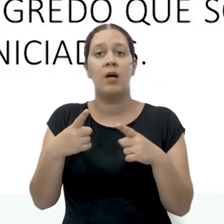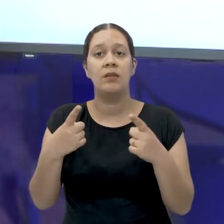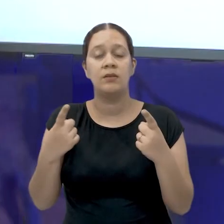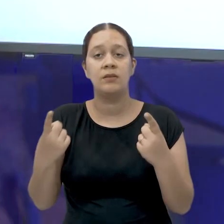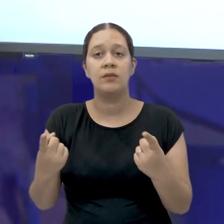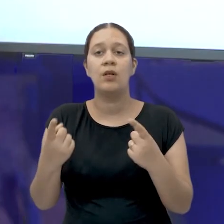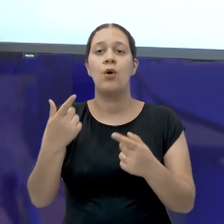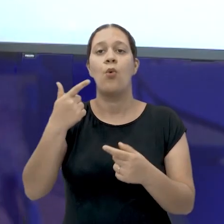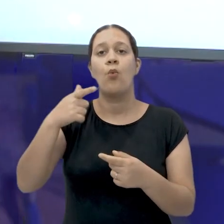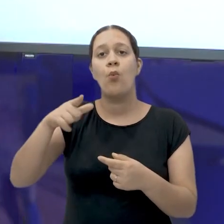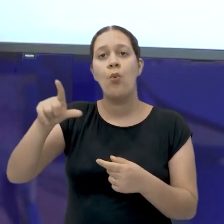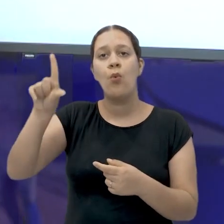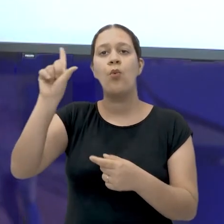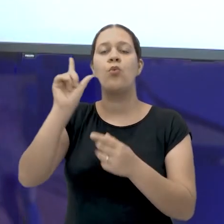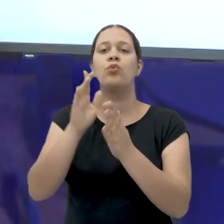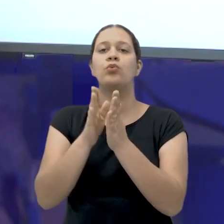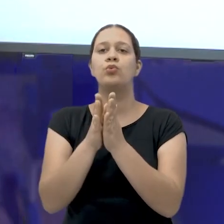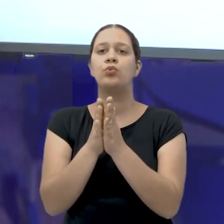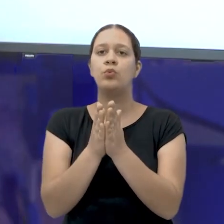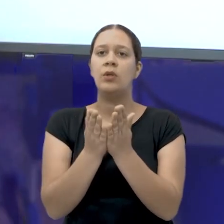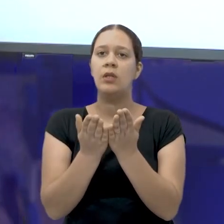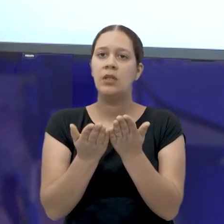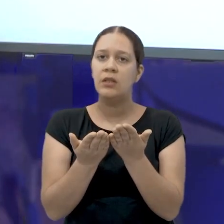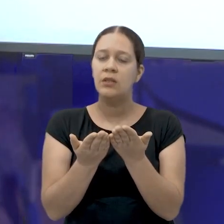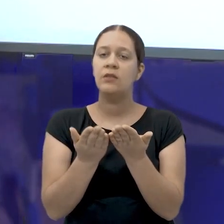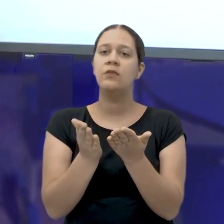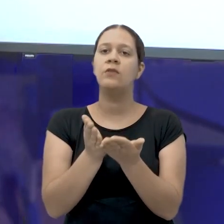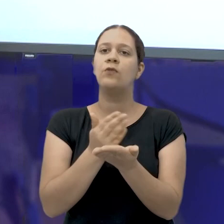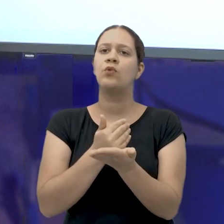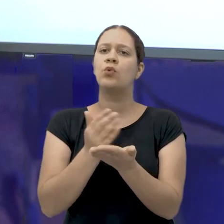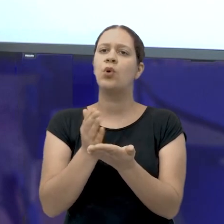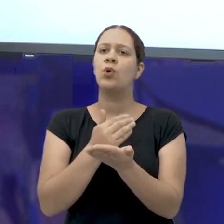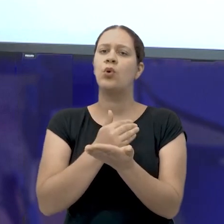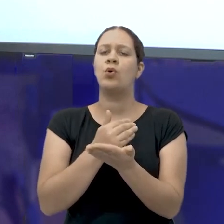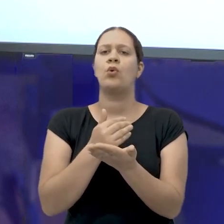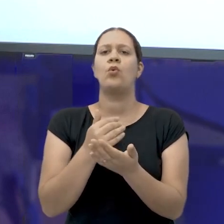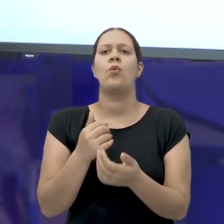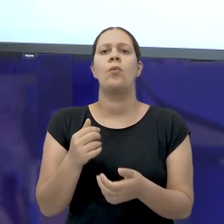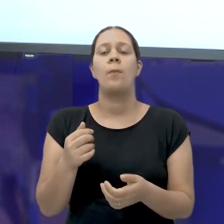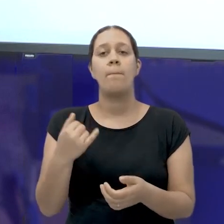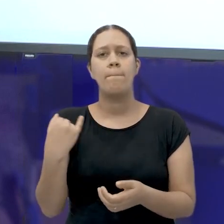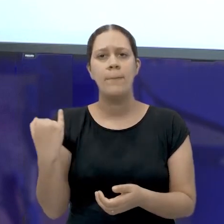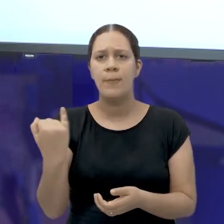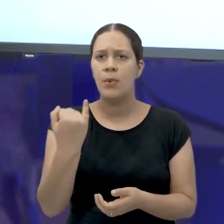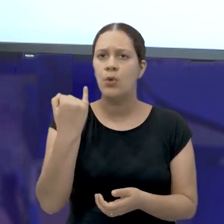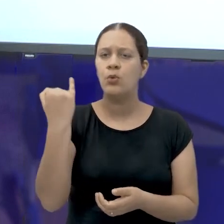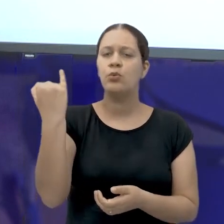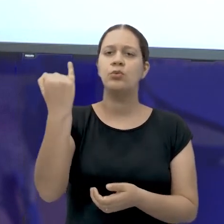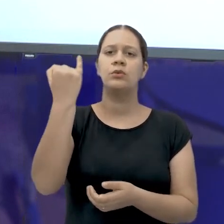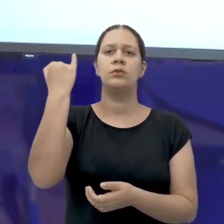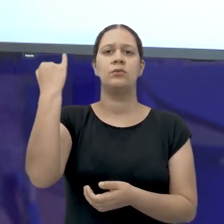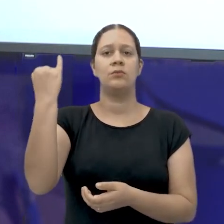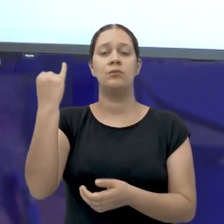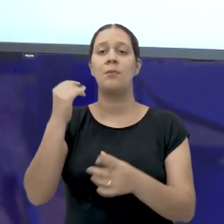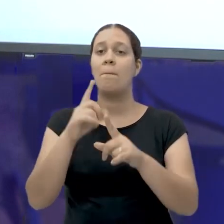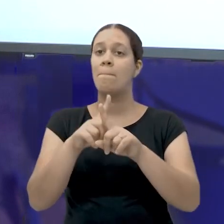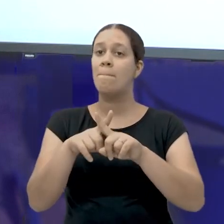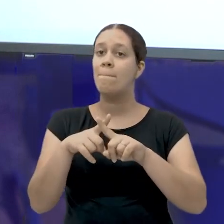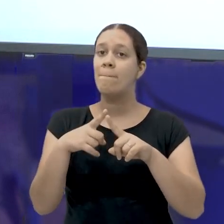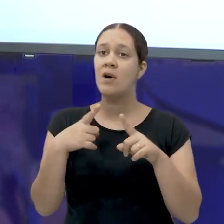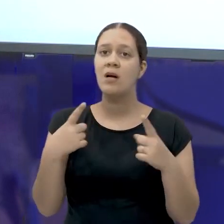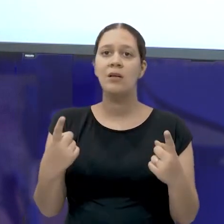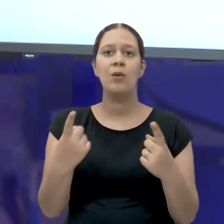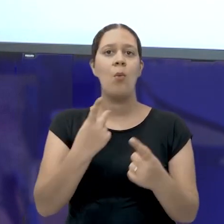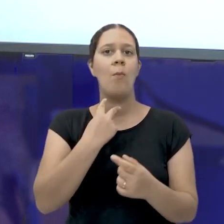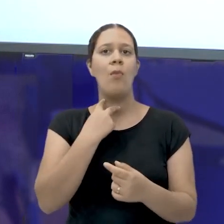há outros livros sagrados, religiosos, que não estão assim tão disponíveis quanto